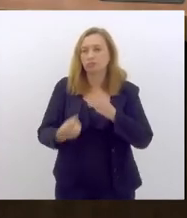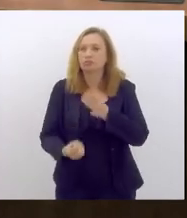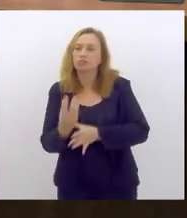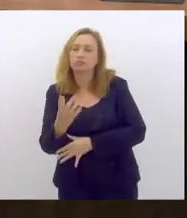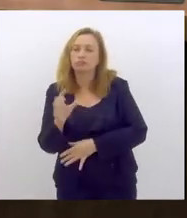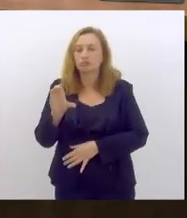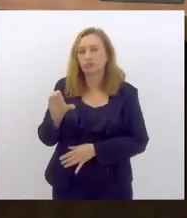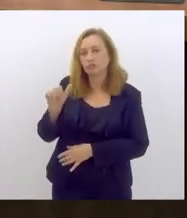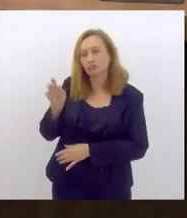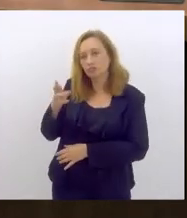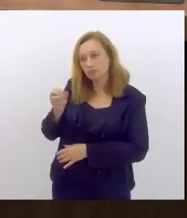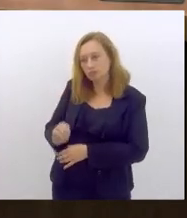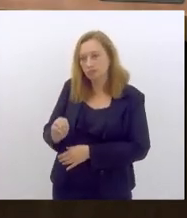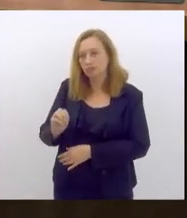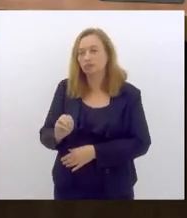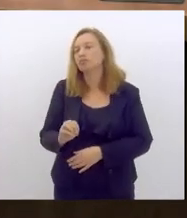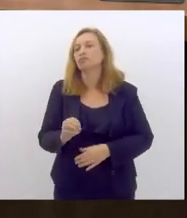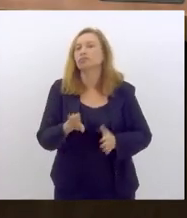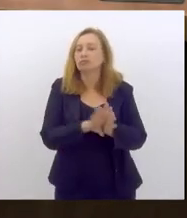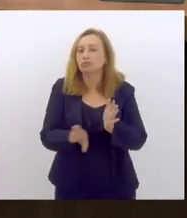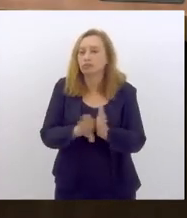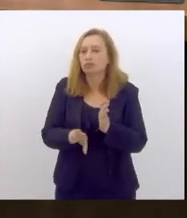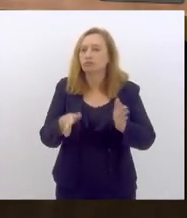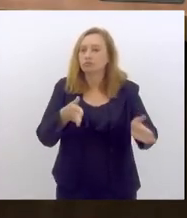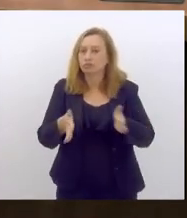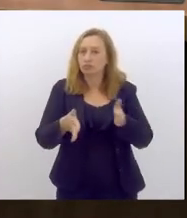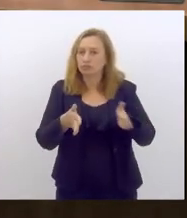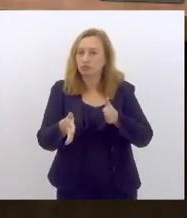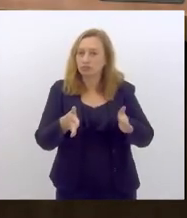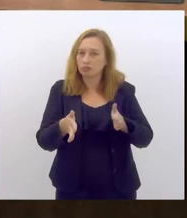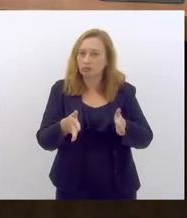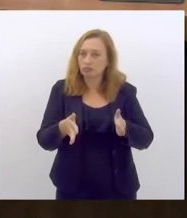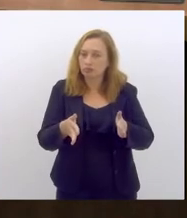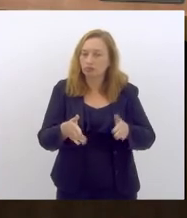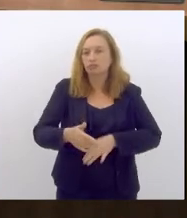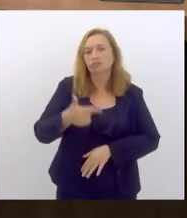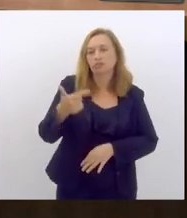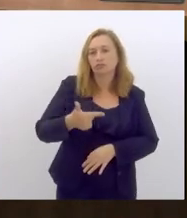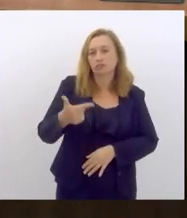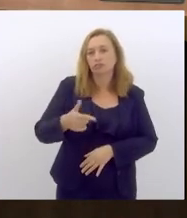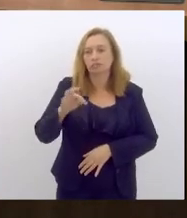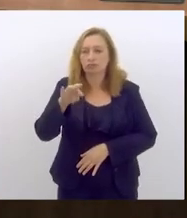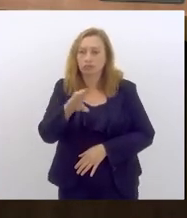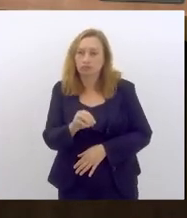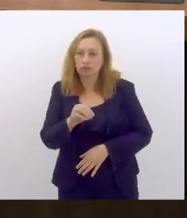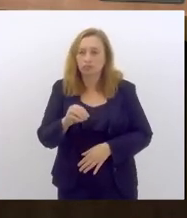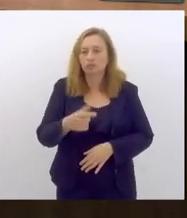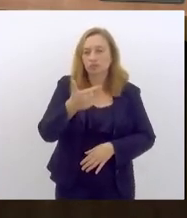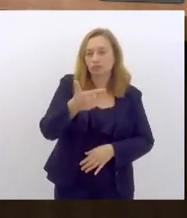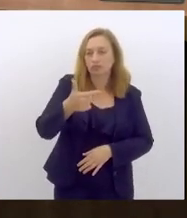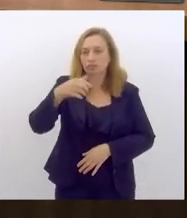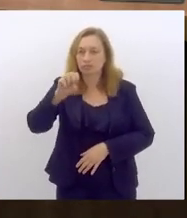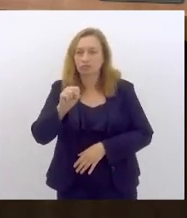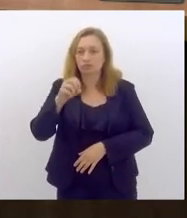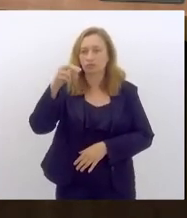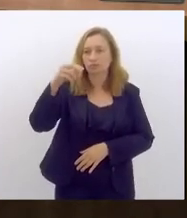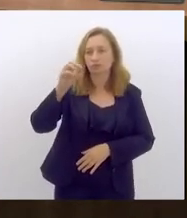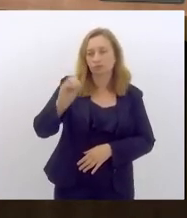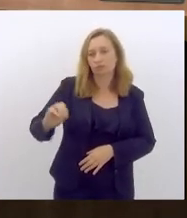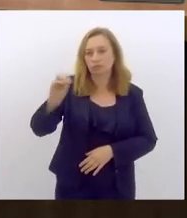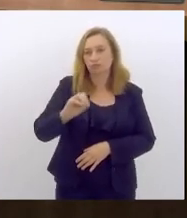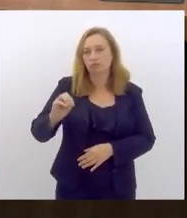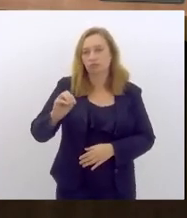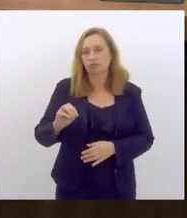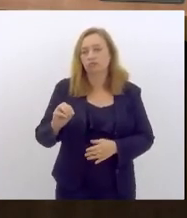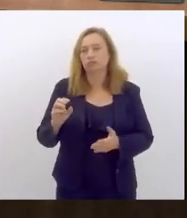de cargos e de gastos nesse período. Como o segundo turno acontecerá dia 28 de outubro, o veto